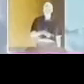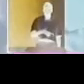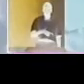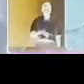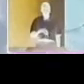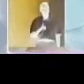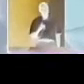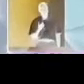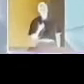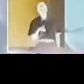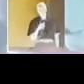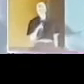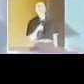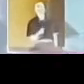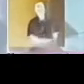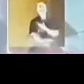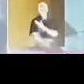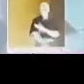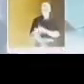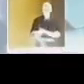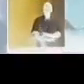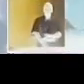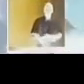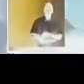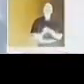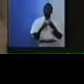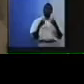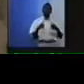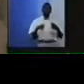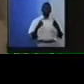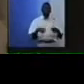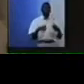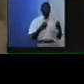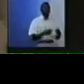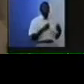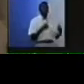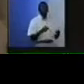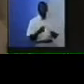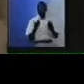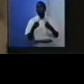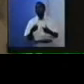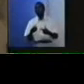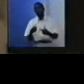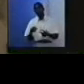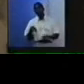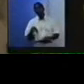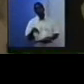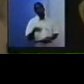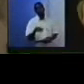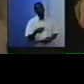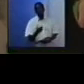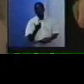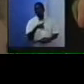voltar. Eu não me acostumei às terras onde